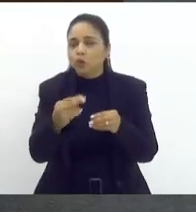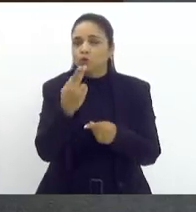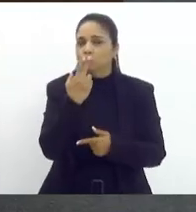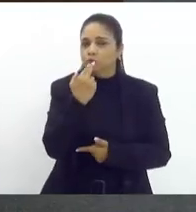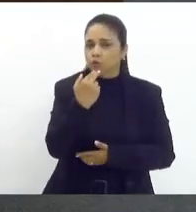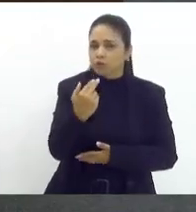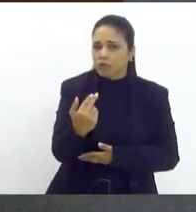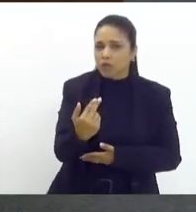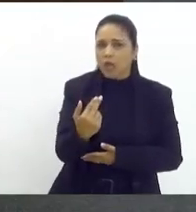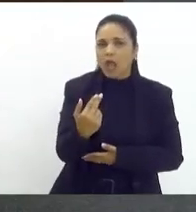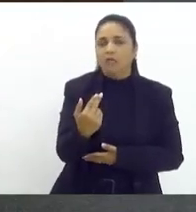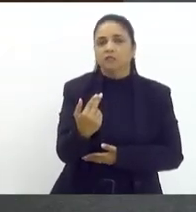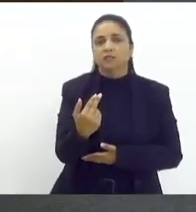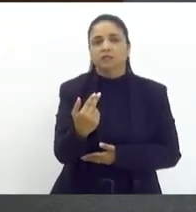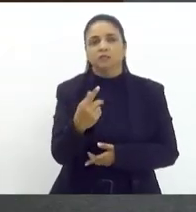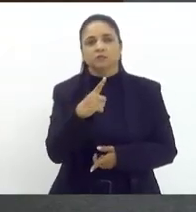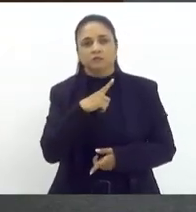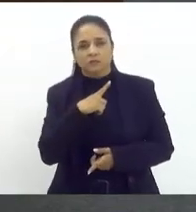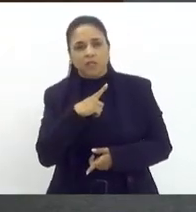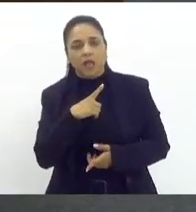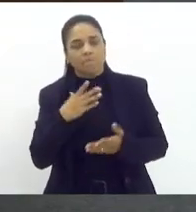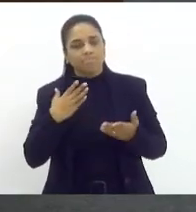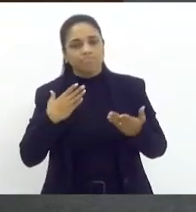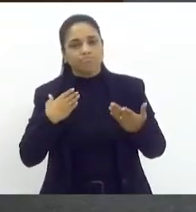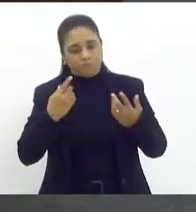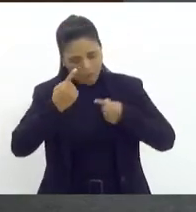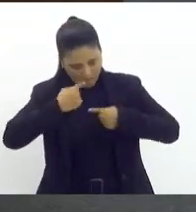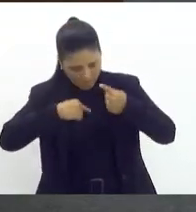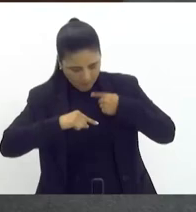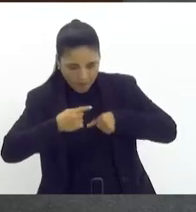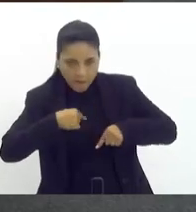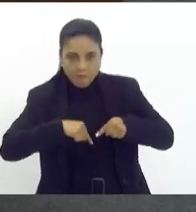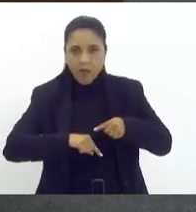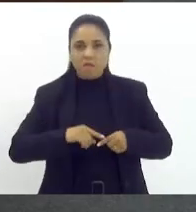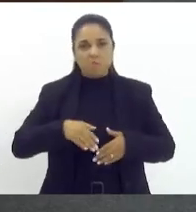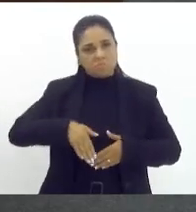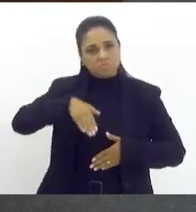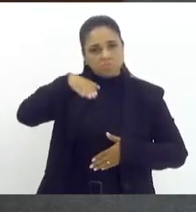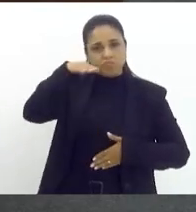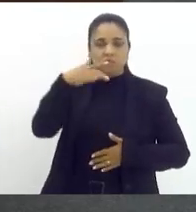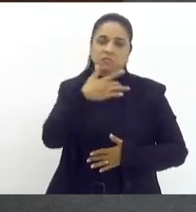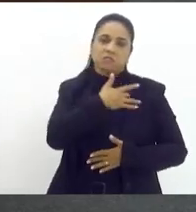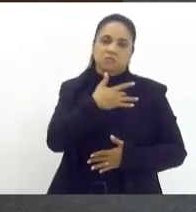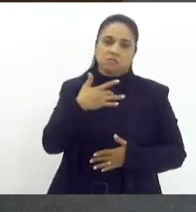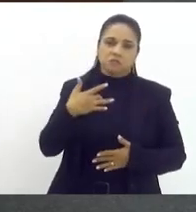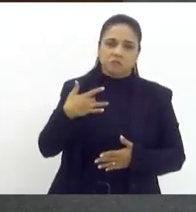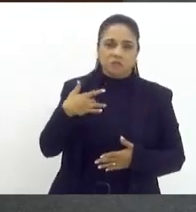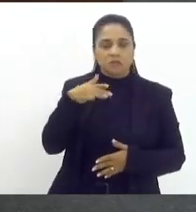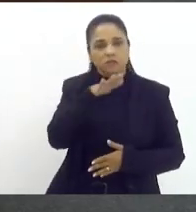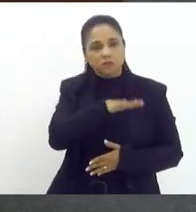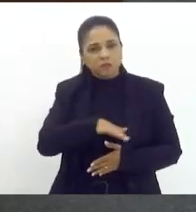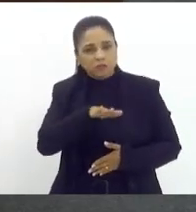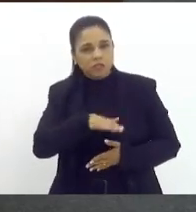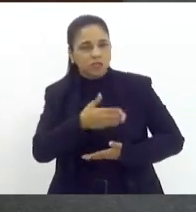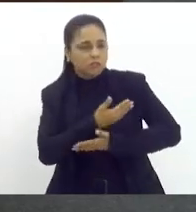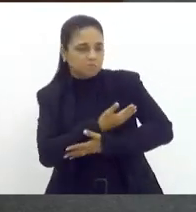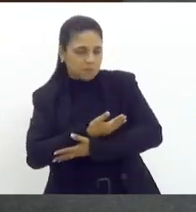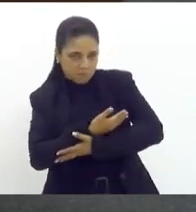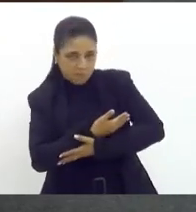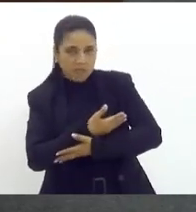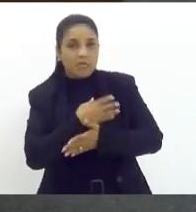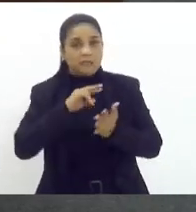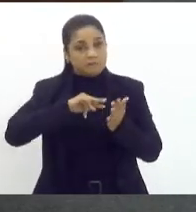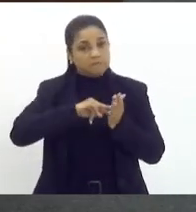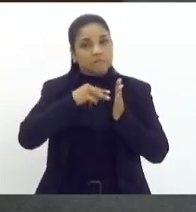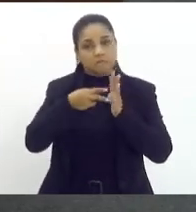os nutrientes anticorpos para o crescimento saudável das crianças dos bebês então É nesse